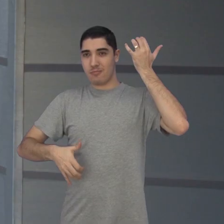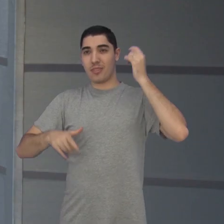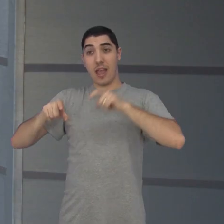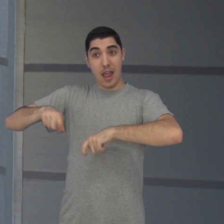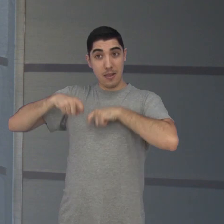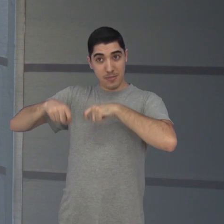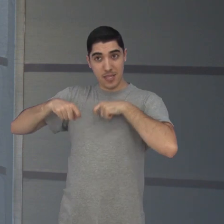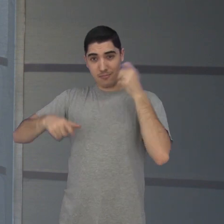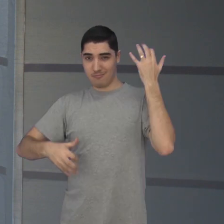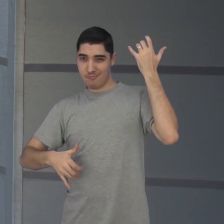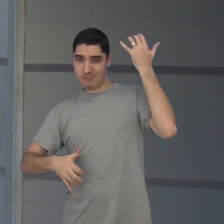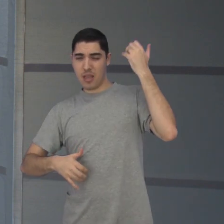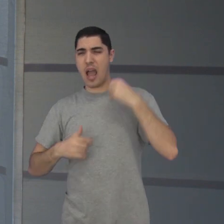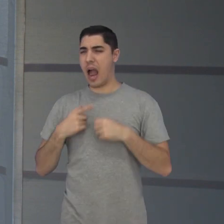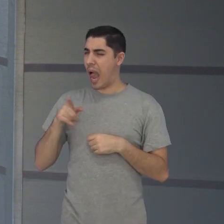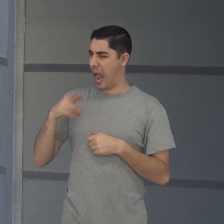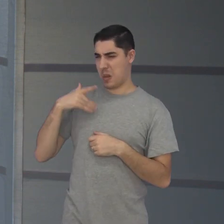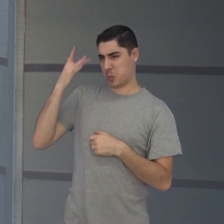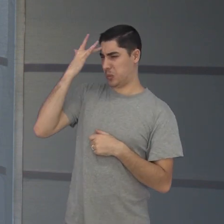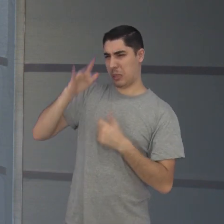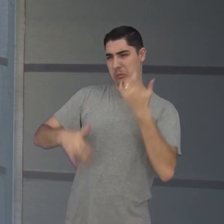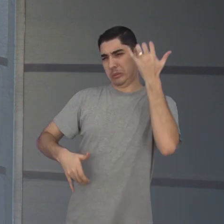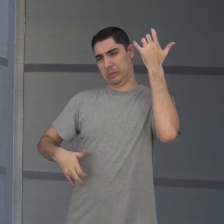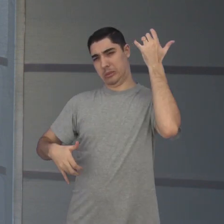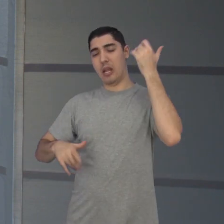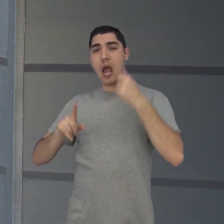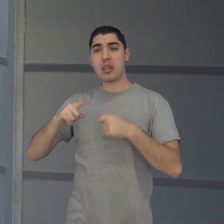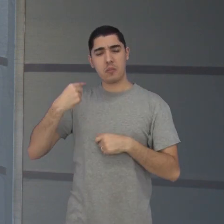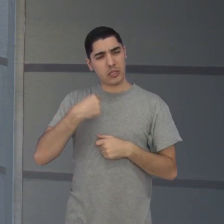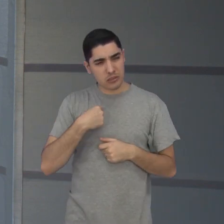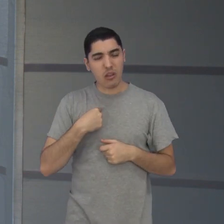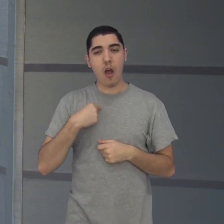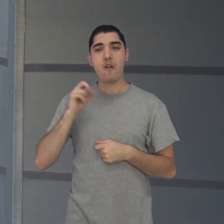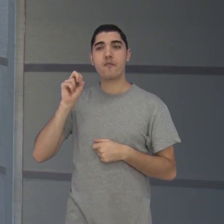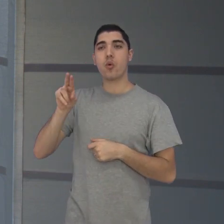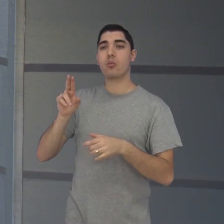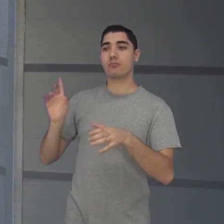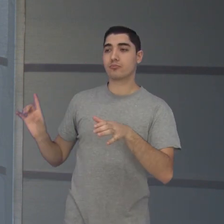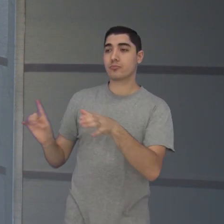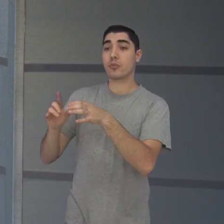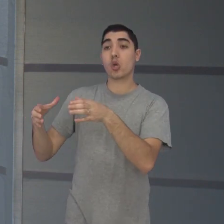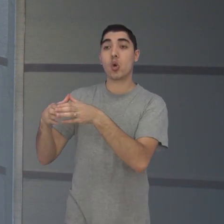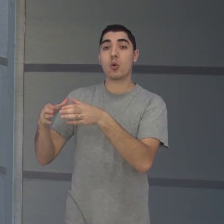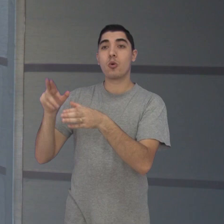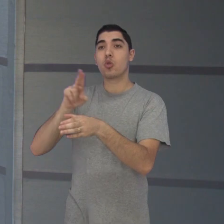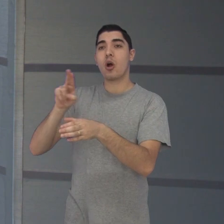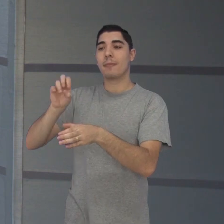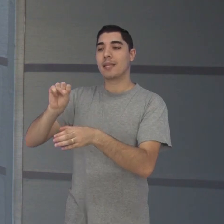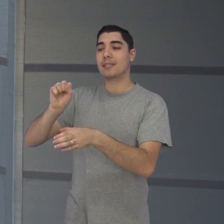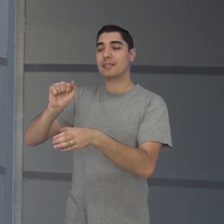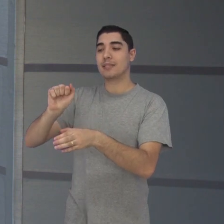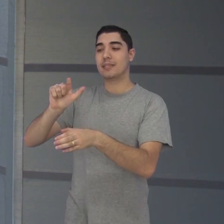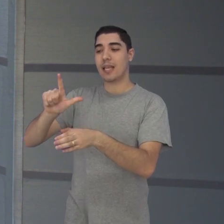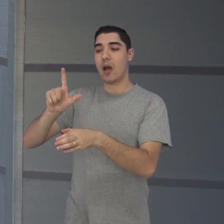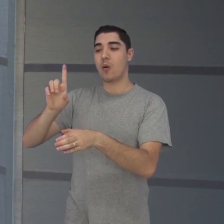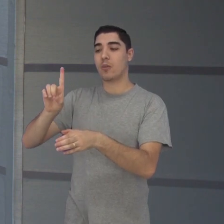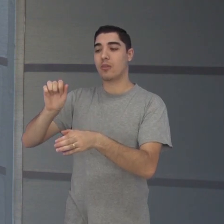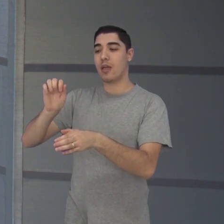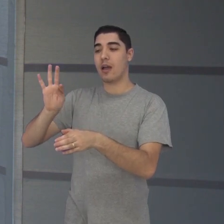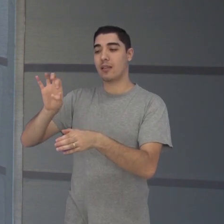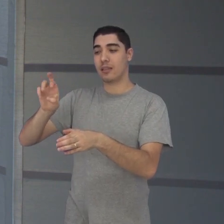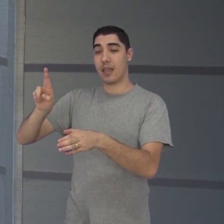aprender a tocar viola e tal. Ah, eu não sei tocar. E aí, o que eu fiz? Eu entrei num grupo chamado Sal da